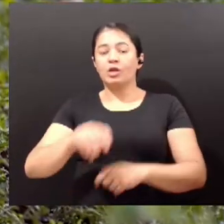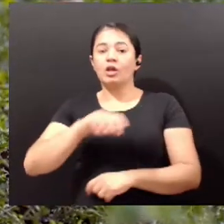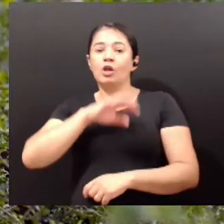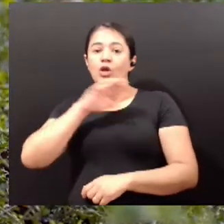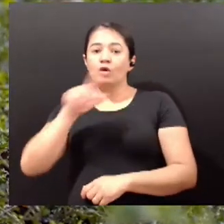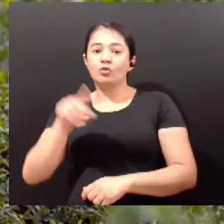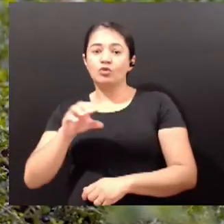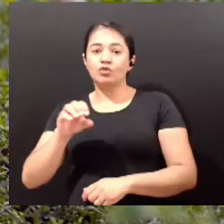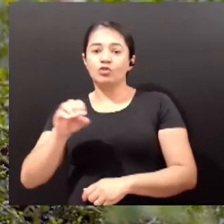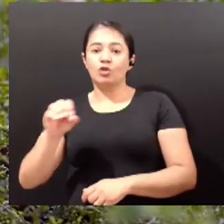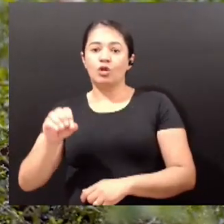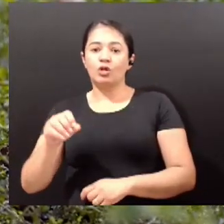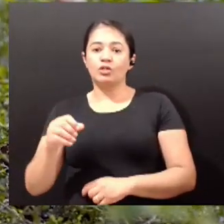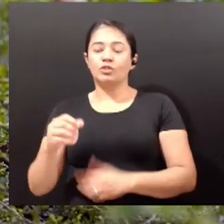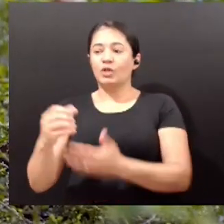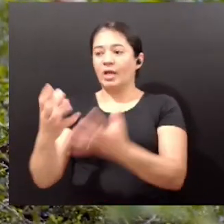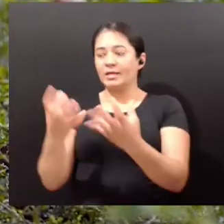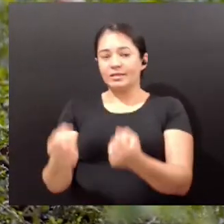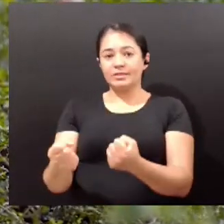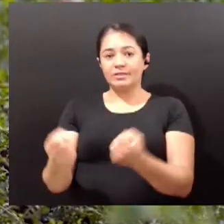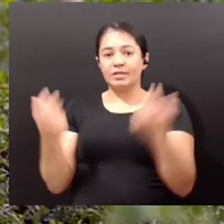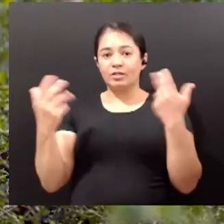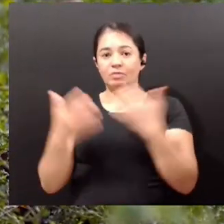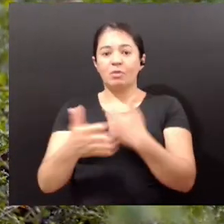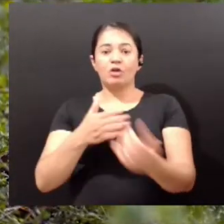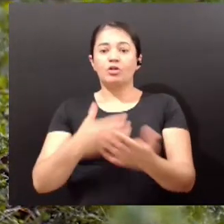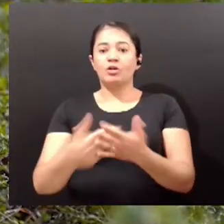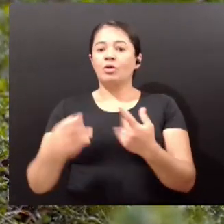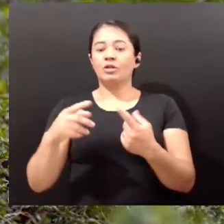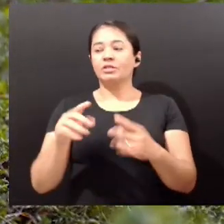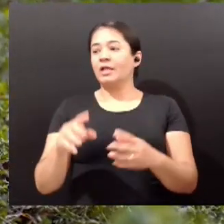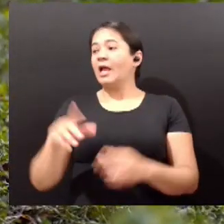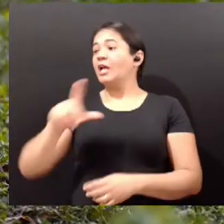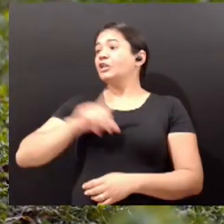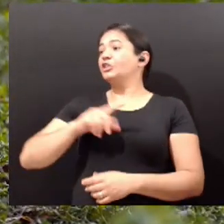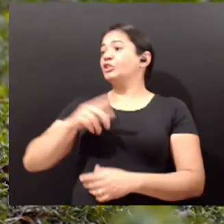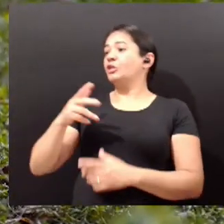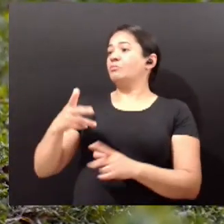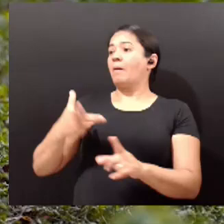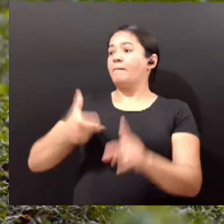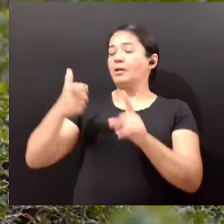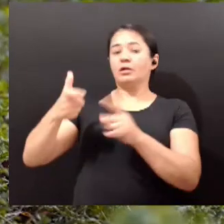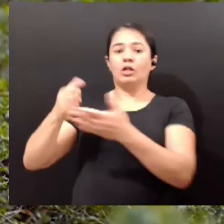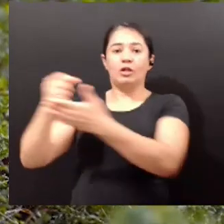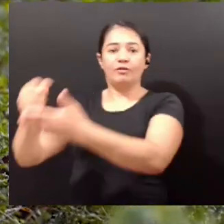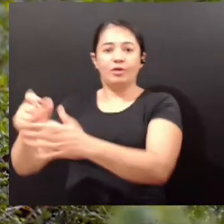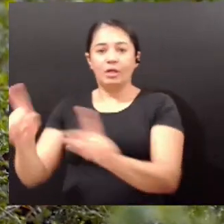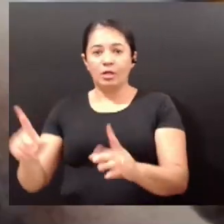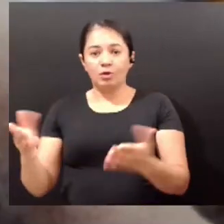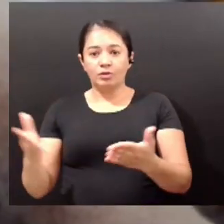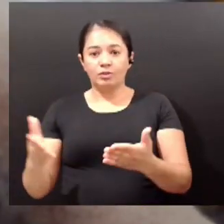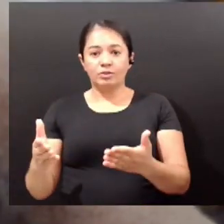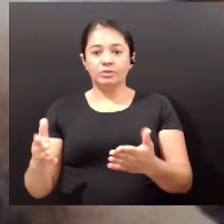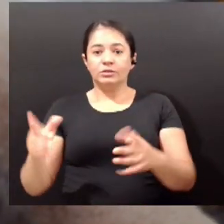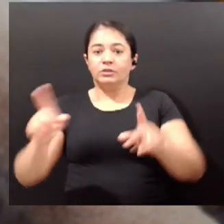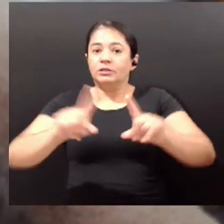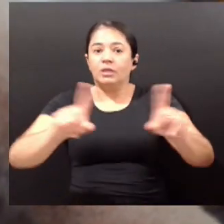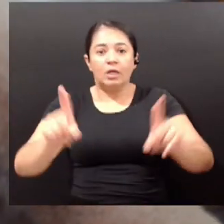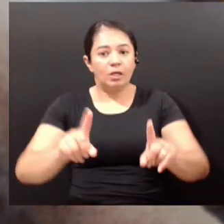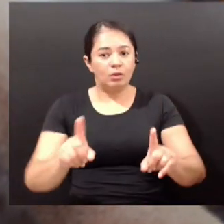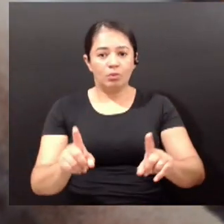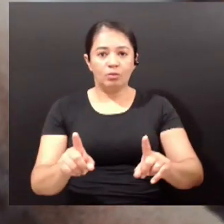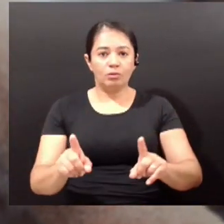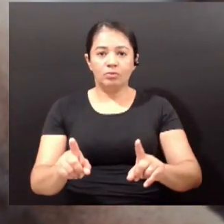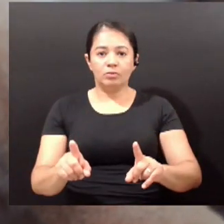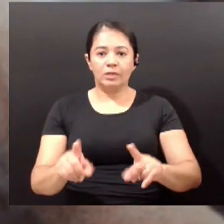aleatório assim da natureza. Tinha um caçador lá, ele pegou o bicho e levou lá pro zoológico, lá hoje tá lá, é aquele bicho do zoológico. Não funciona